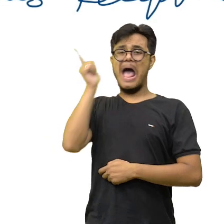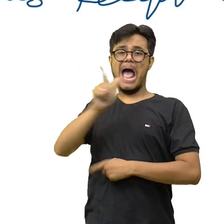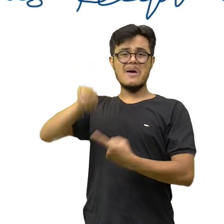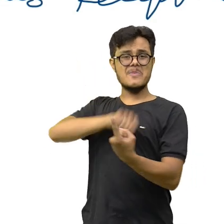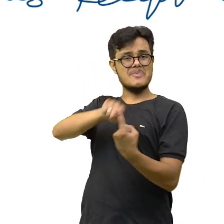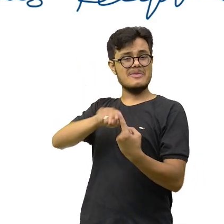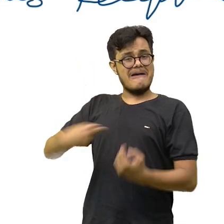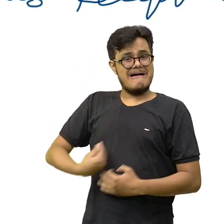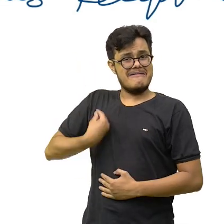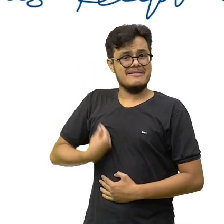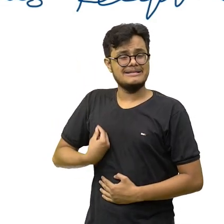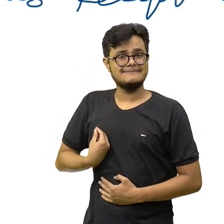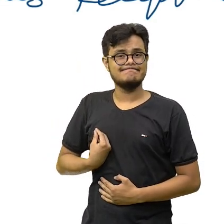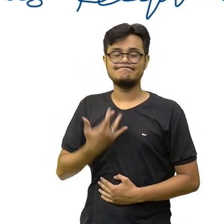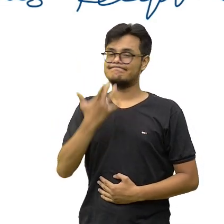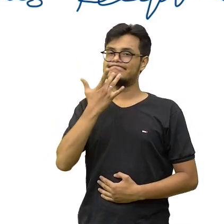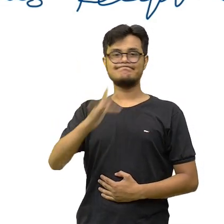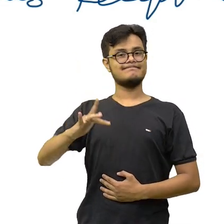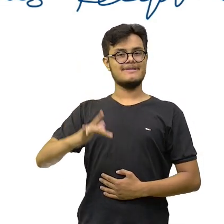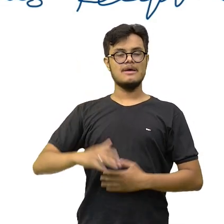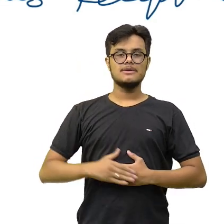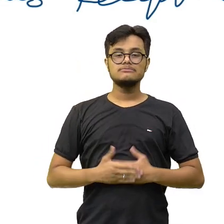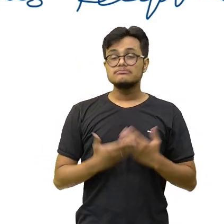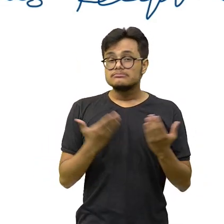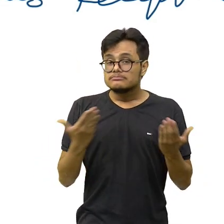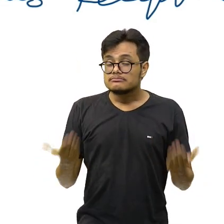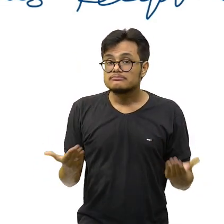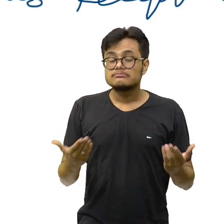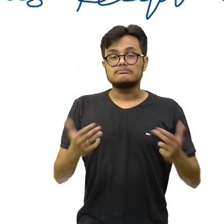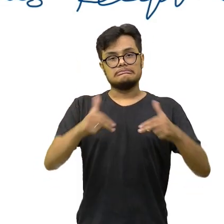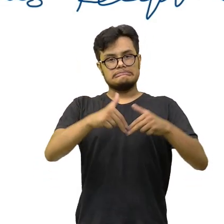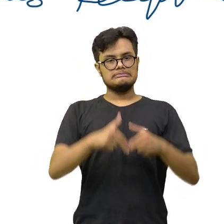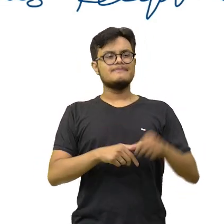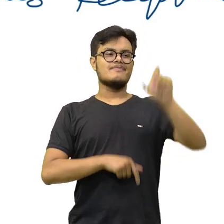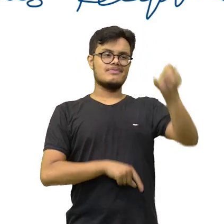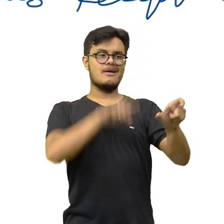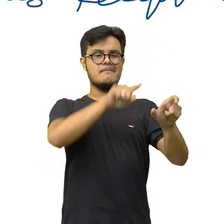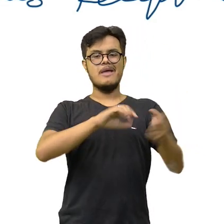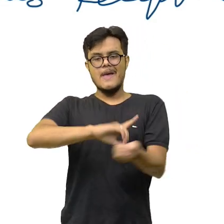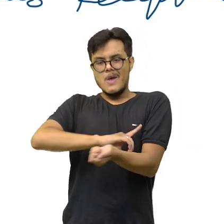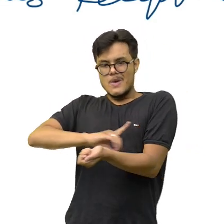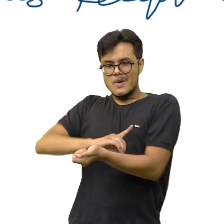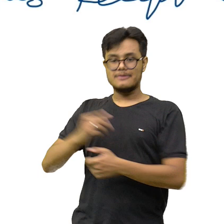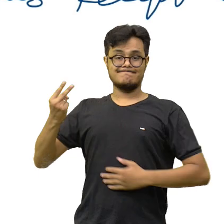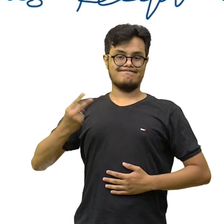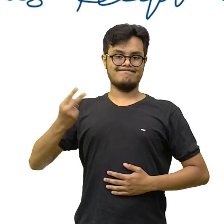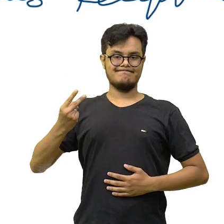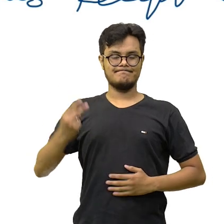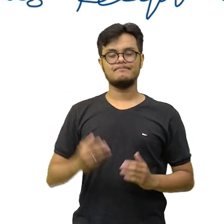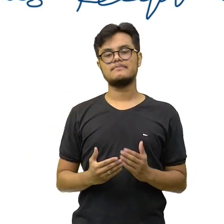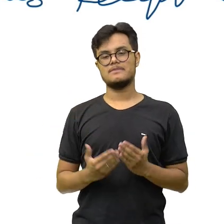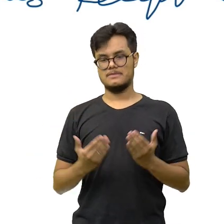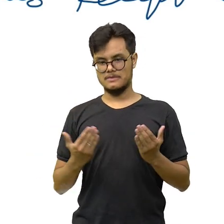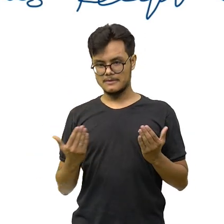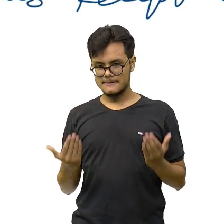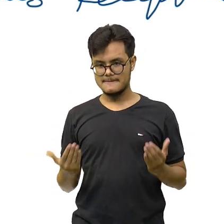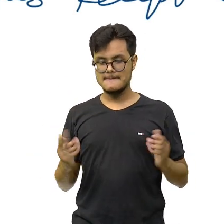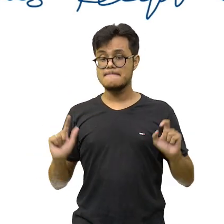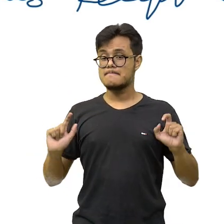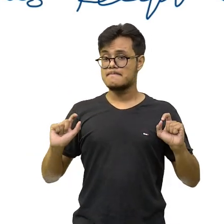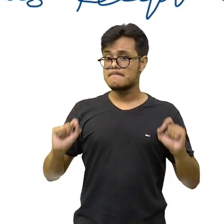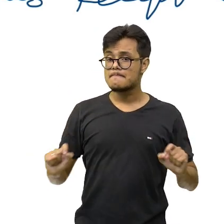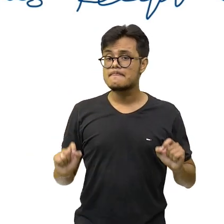próprio indivíduo produz. Ou seja, esse cara diabetes tipo 2, ele é o que chamamos de